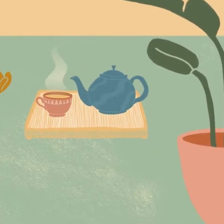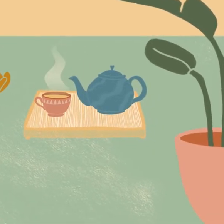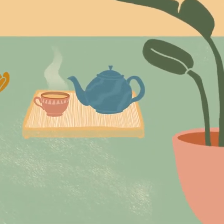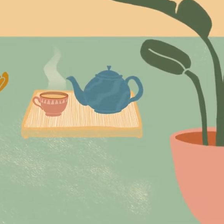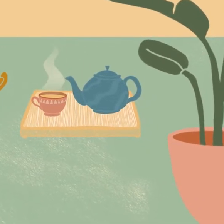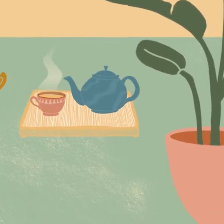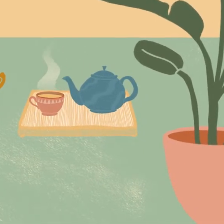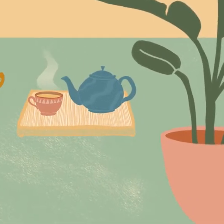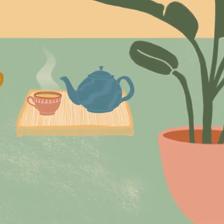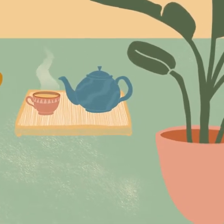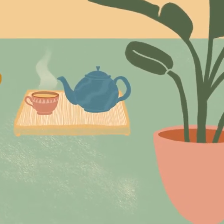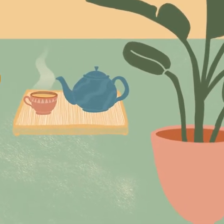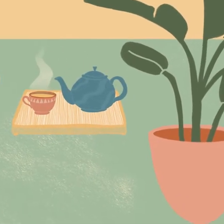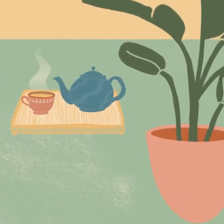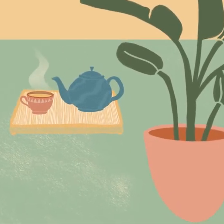Camomila.